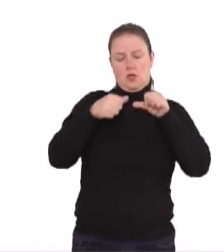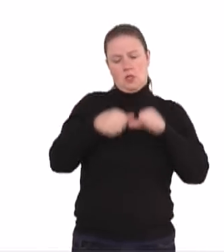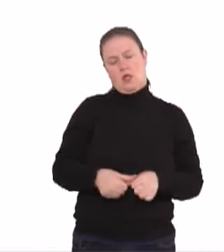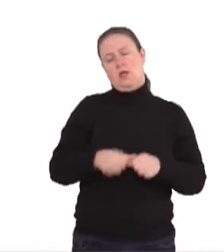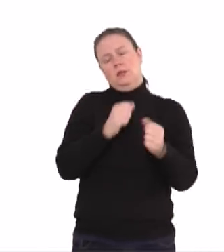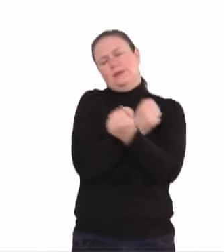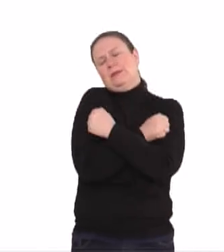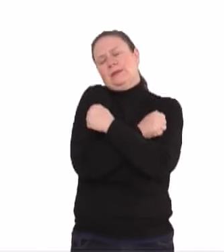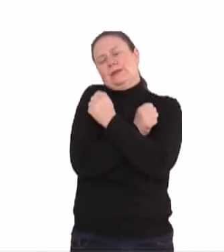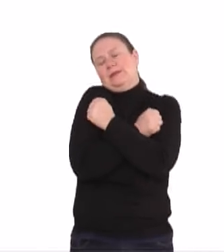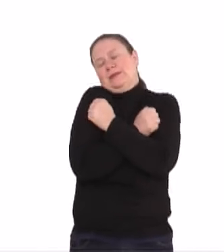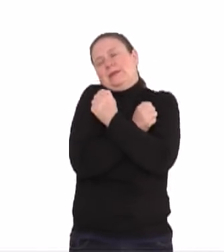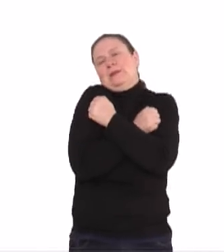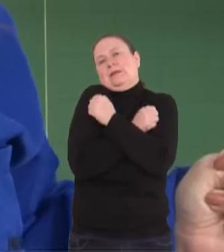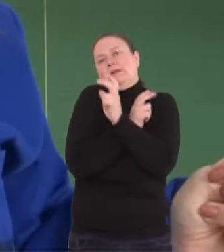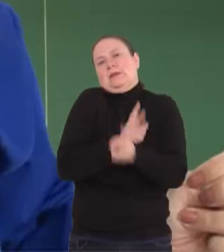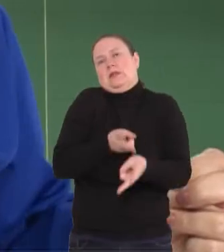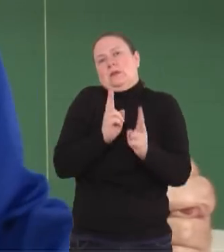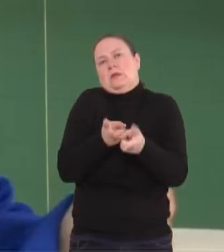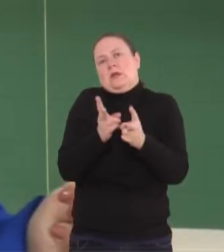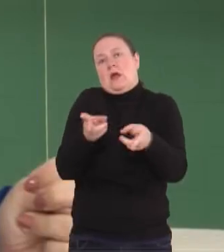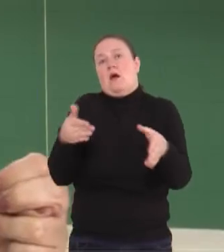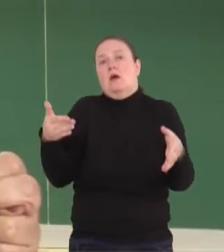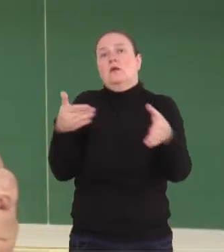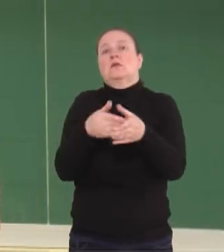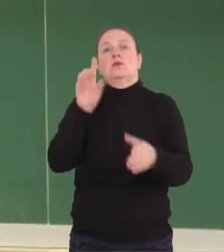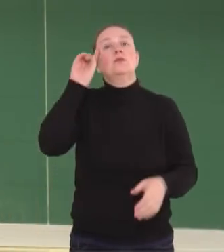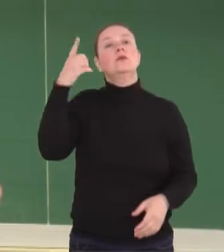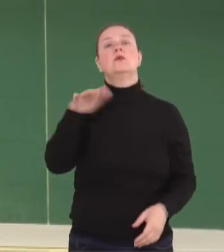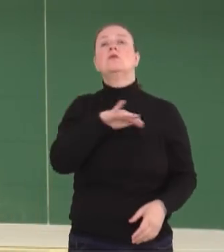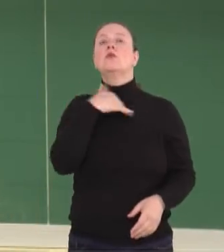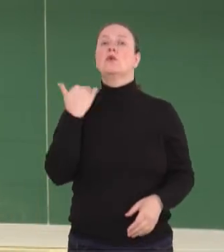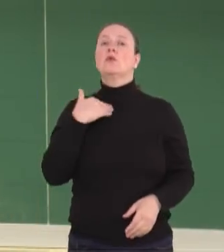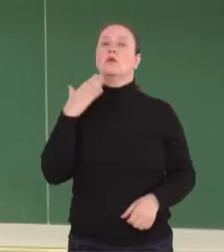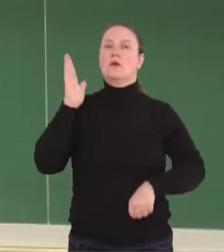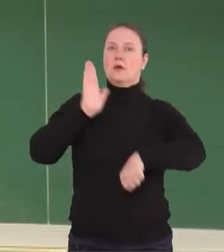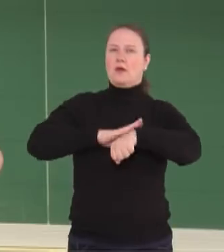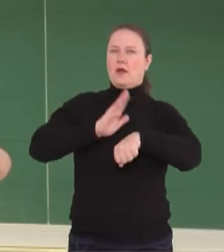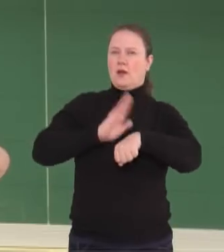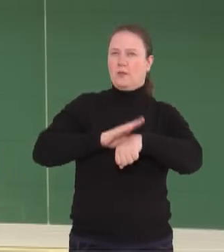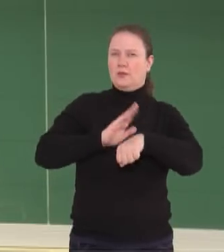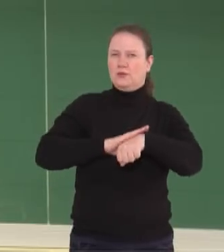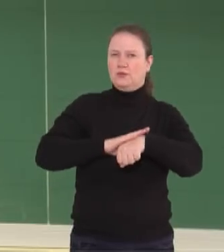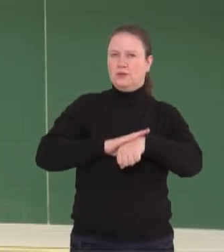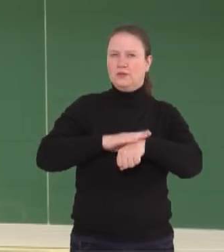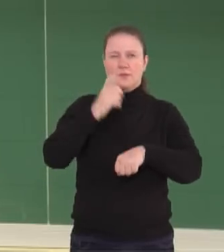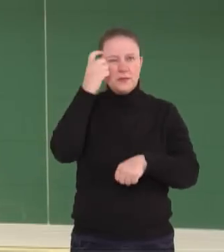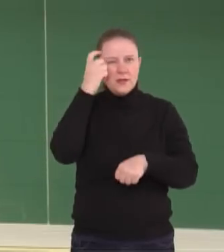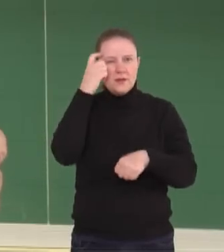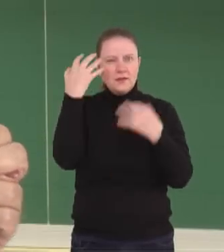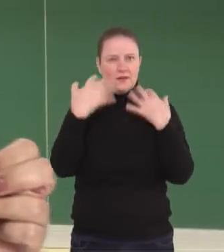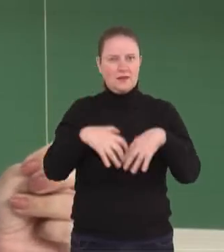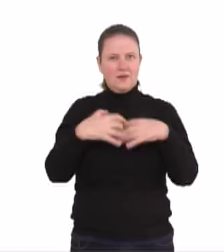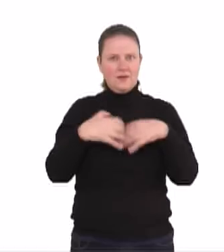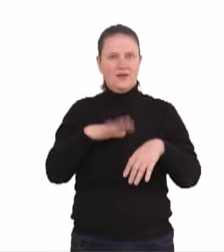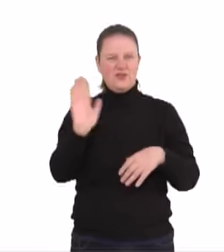sempre abraçados, até que a morte os separasse? Um minutinho para vocês pensarem sobre essa